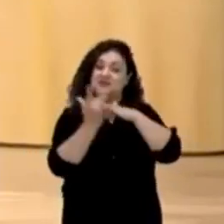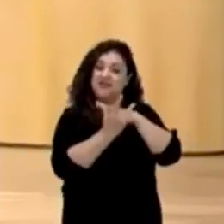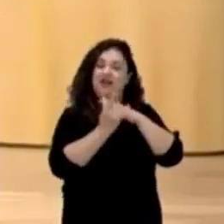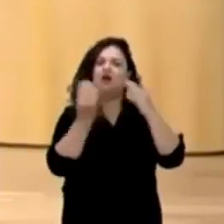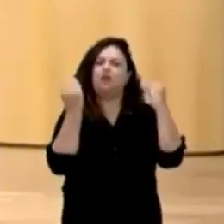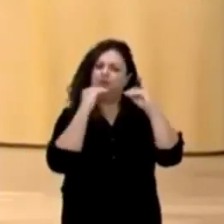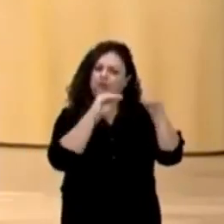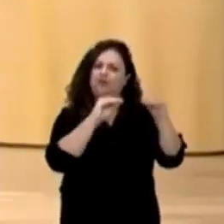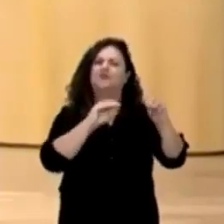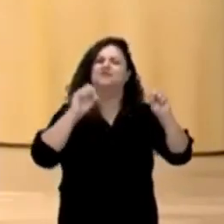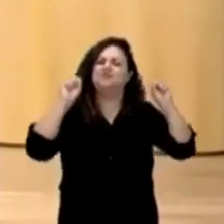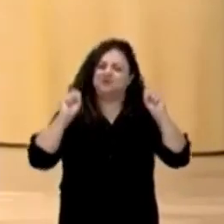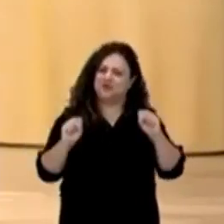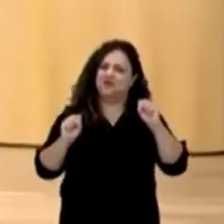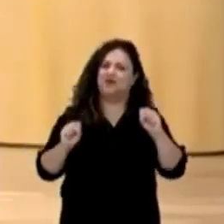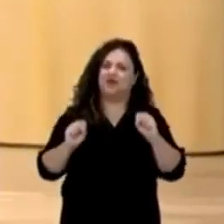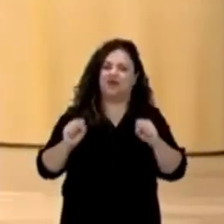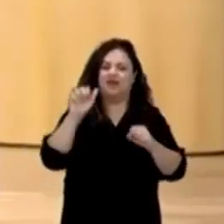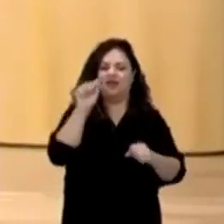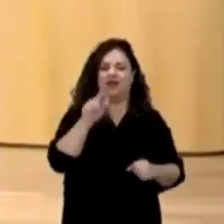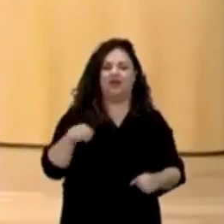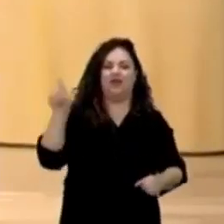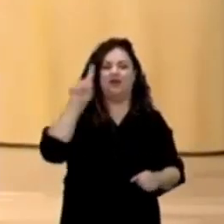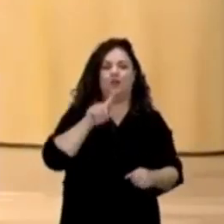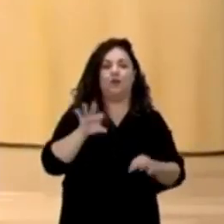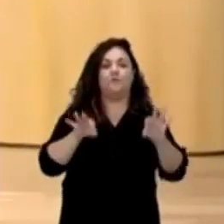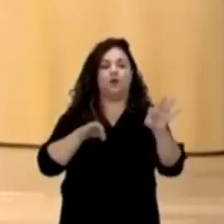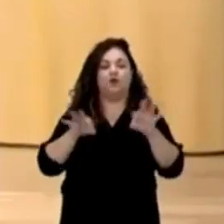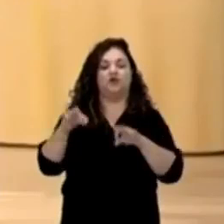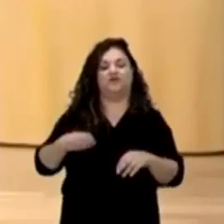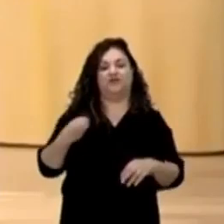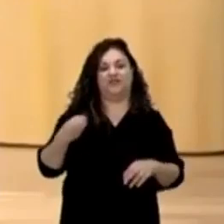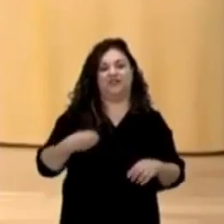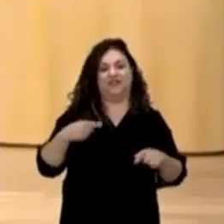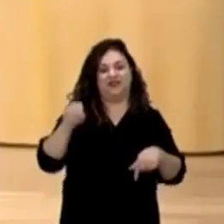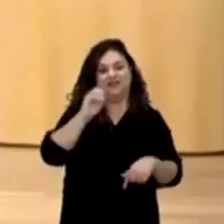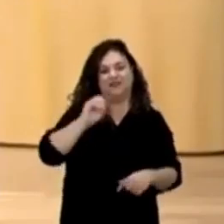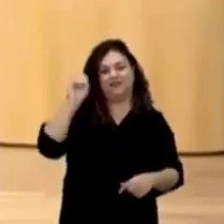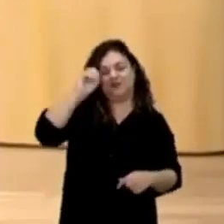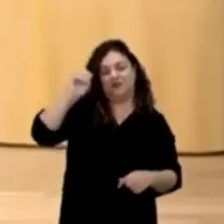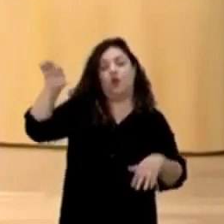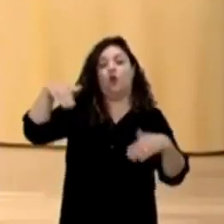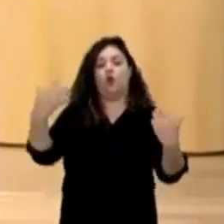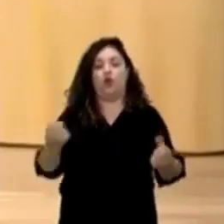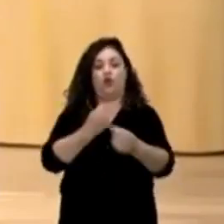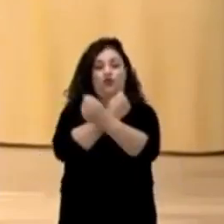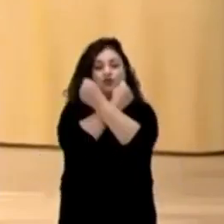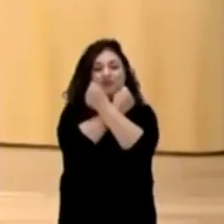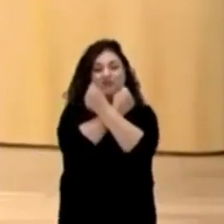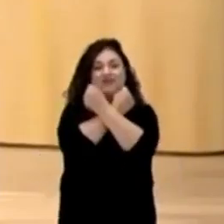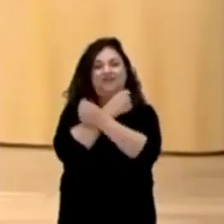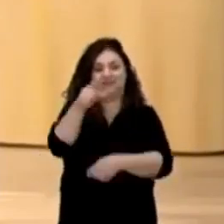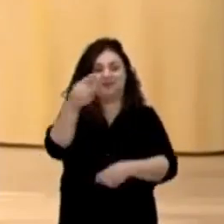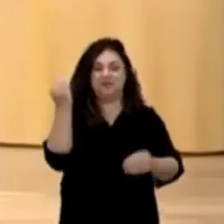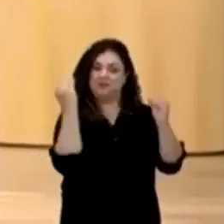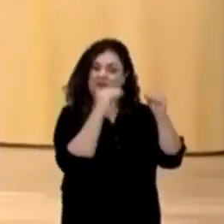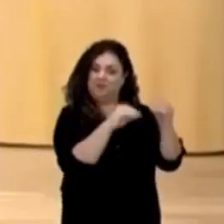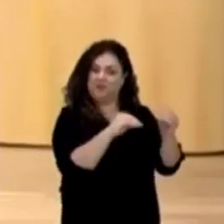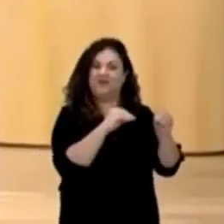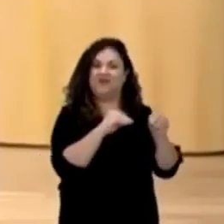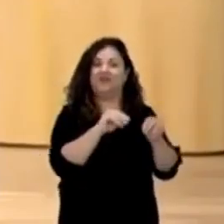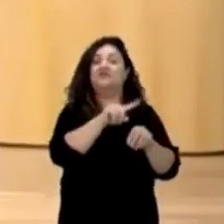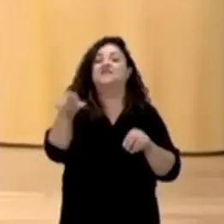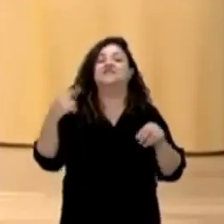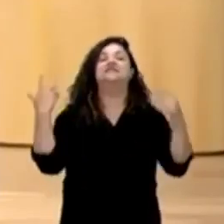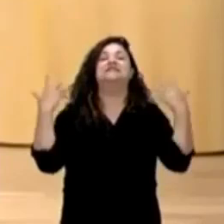sociais, no arroba do Projeto de Vida, no Centro de Mídias ou da Jornada X, para a gente poder ver o que vocês também estão